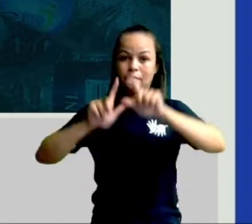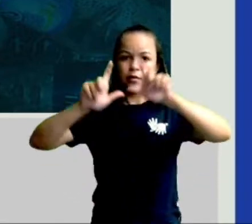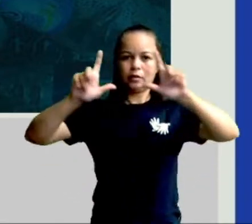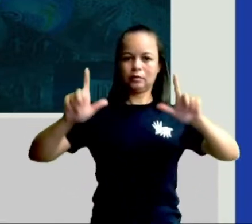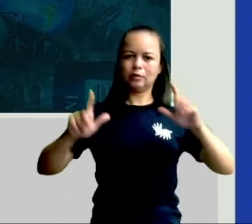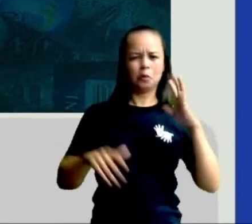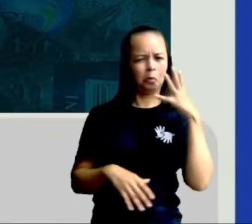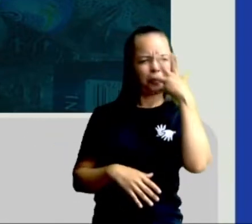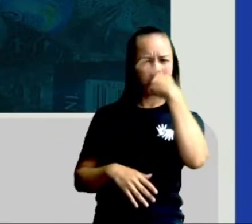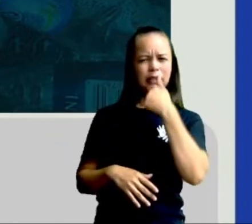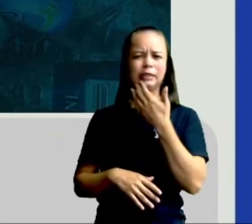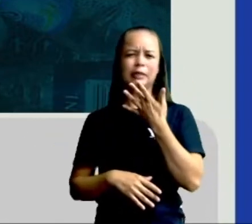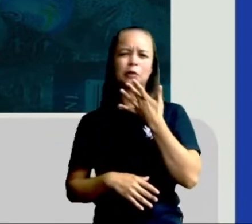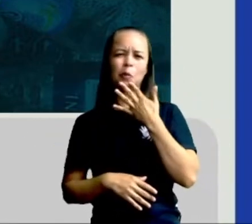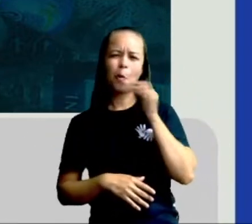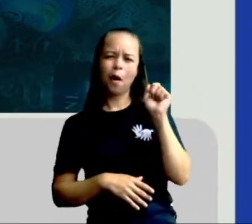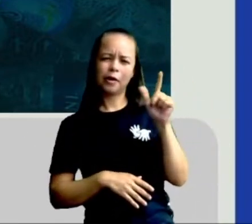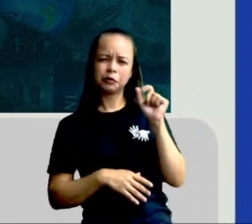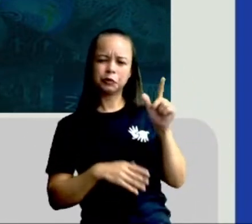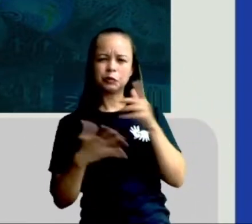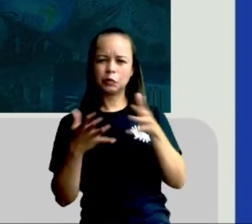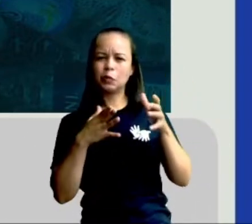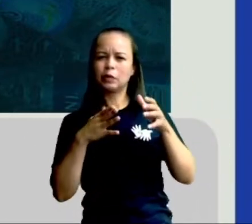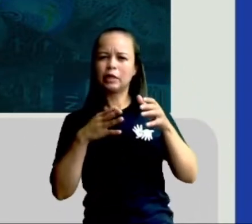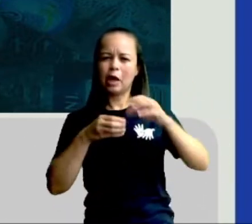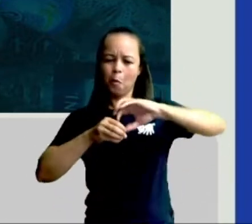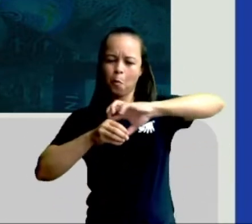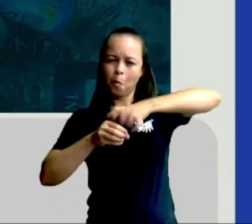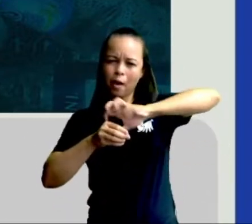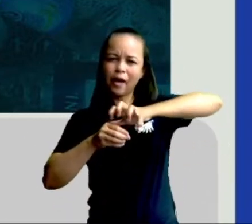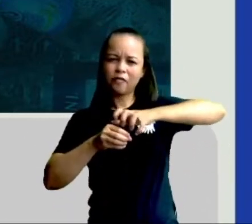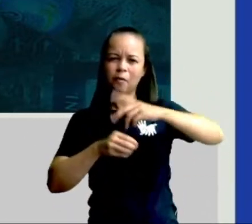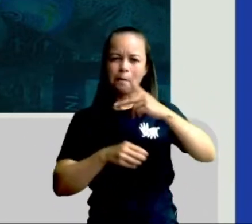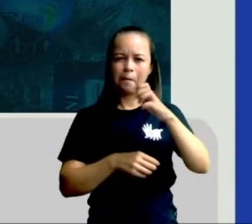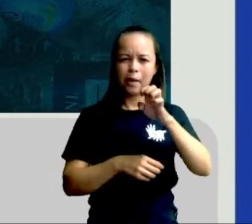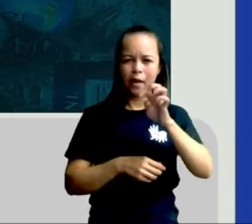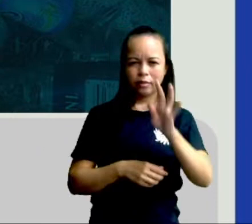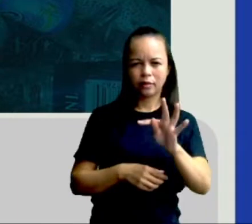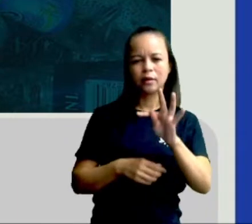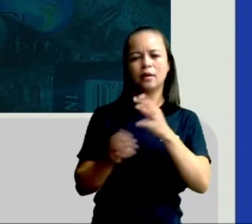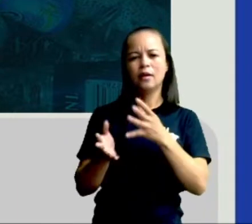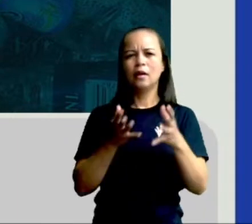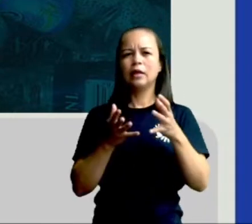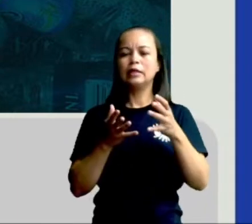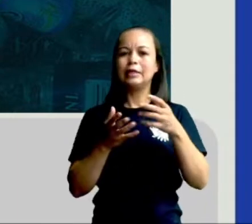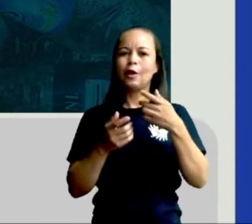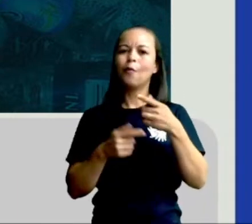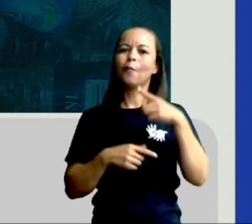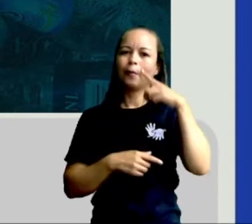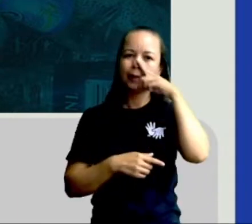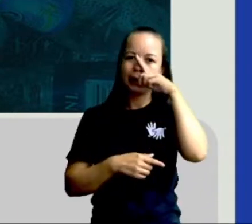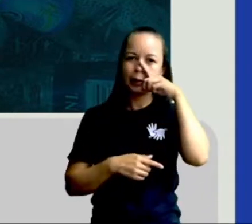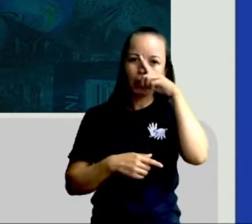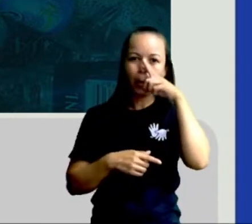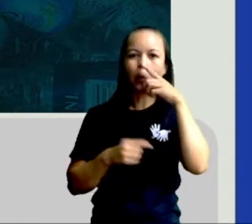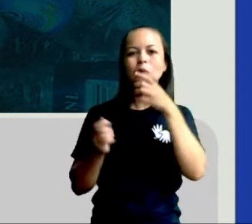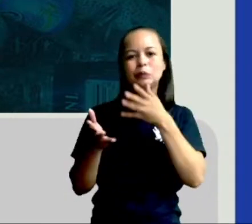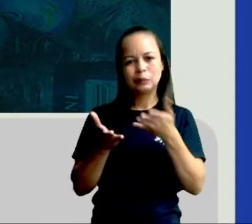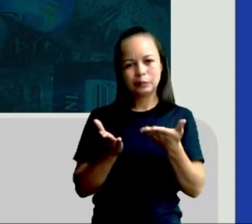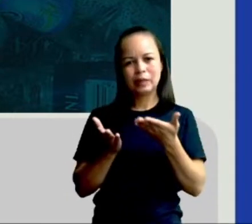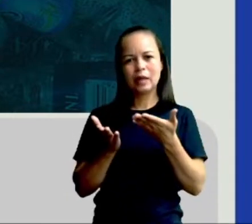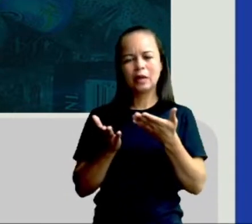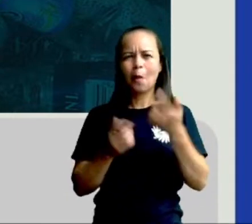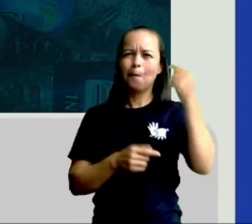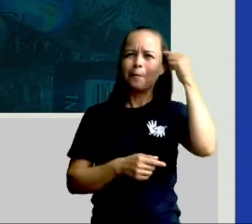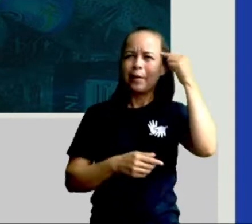bonita, né? De cor azulada, né? De uma garrafa PET, né? Que para muitos é uma grande vilã, né? Porque quando a gente pensa em